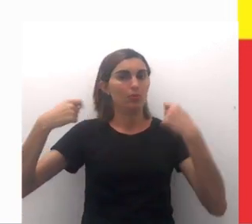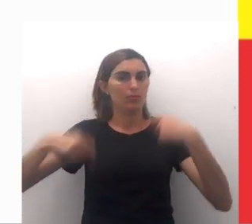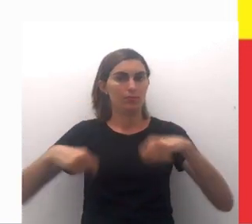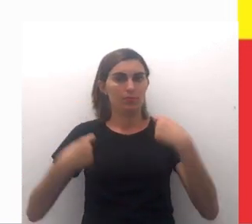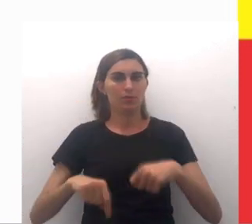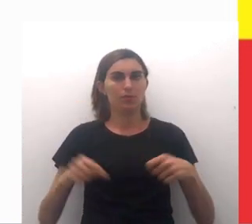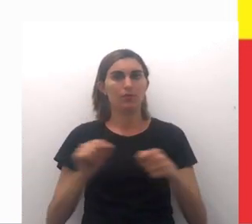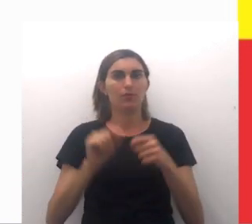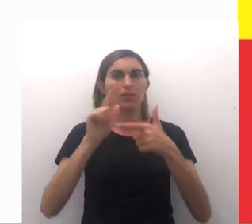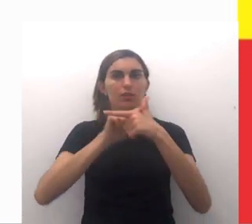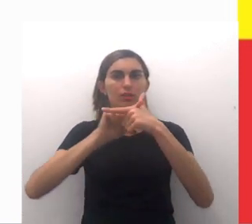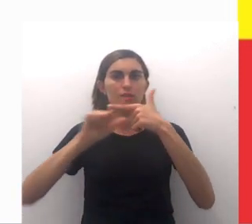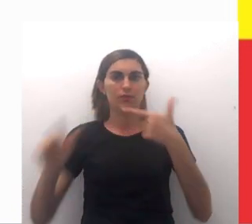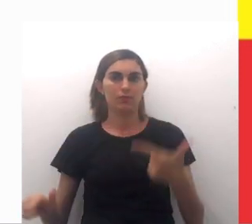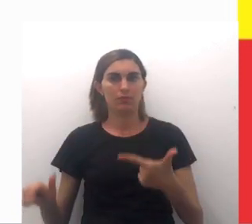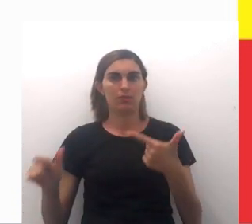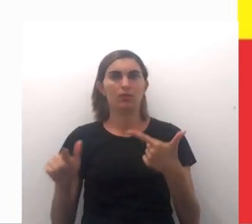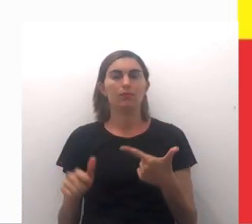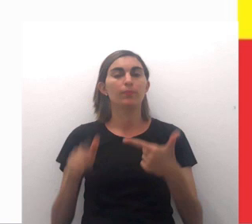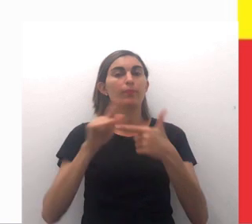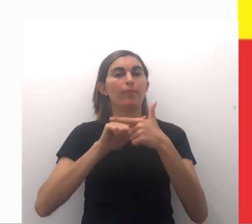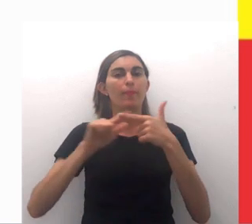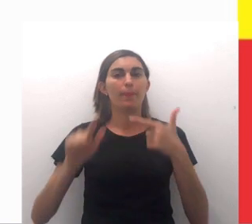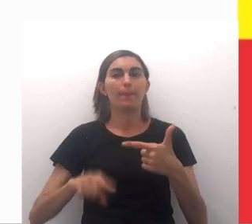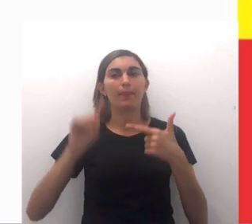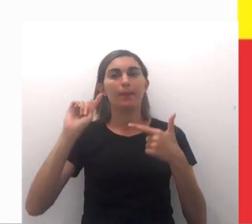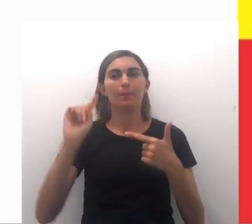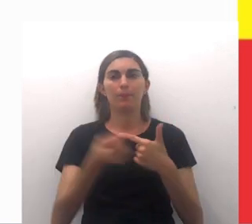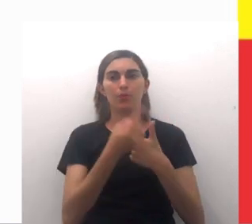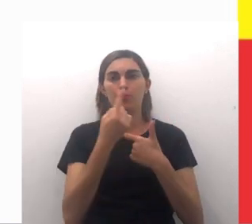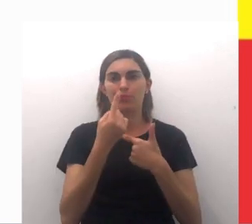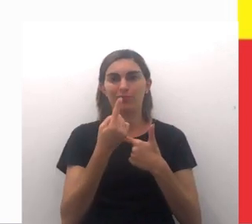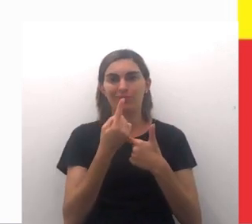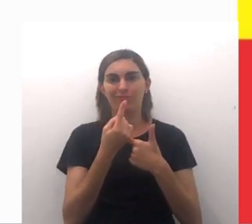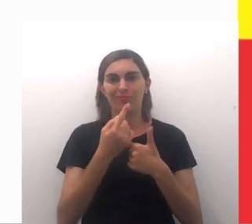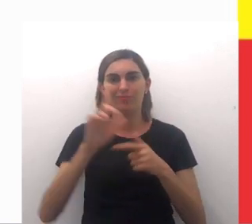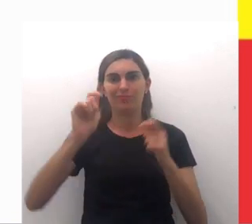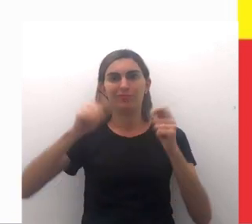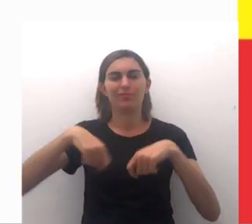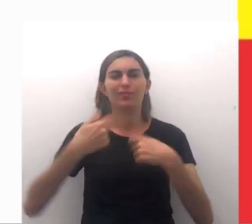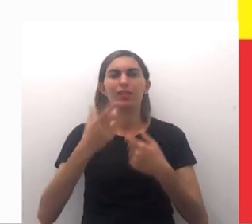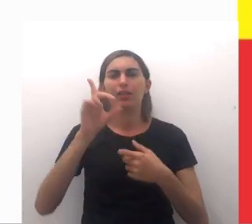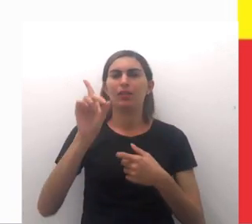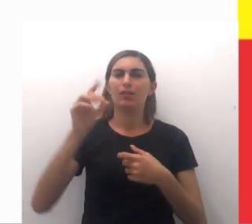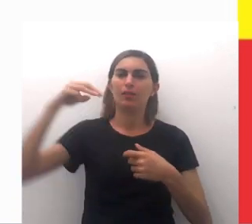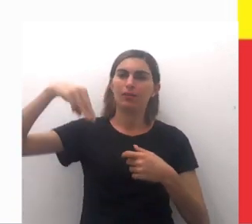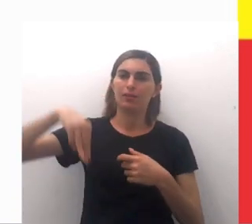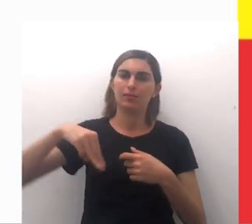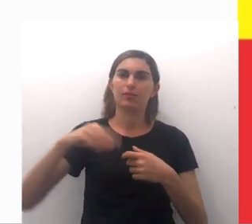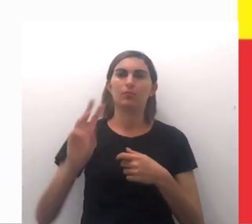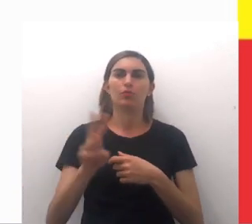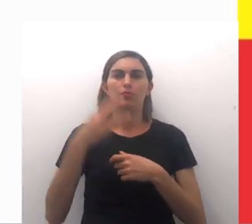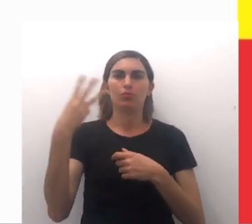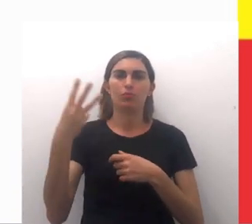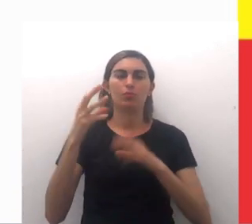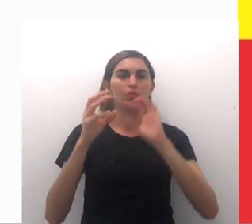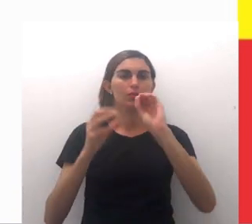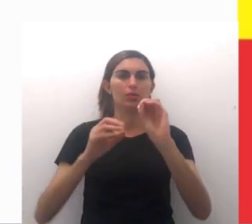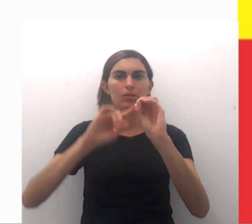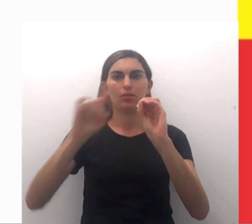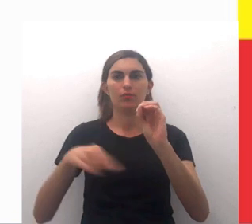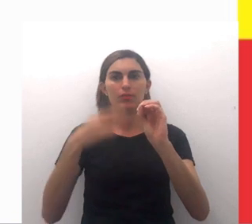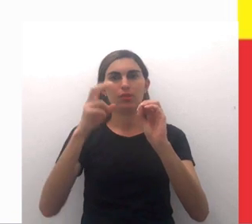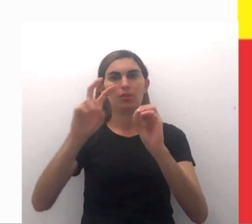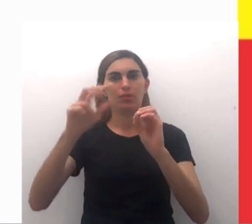gente precisa o quê? Dividir. Então, ó, dividido por 1.000 vai dar decímetro cúbico. Então, vai dar